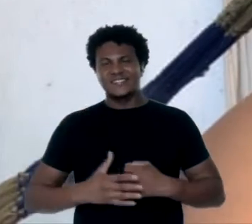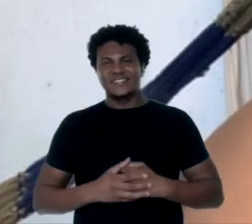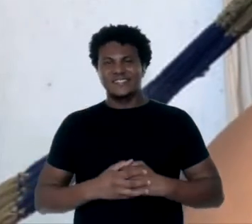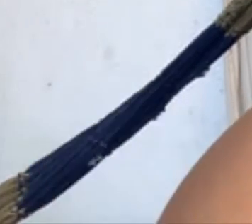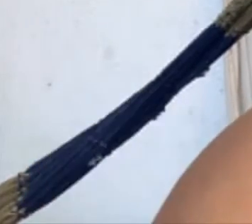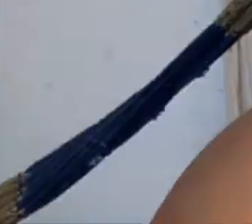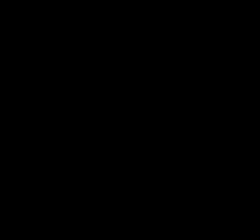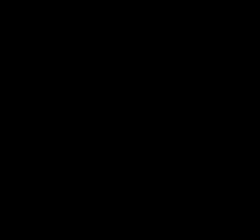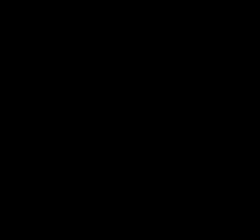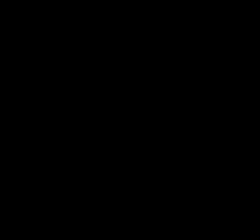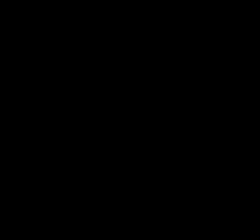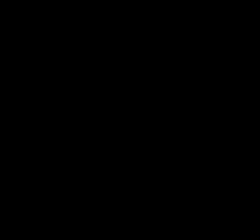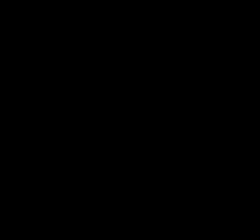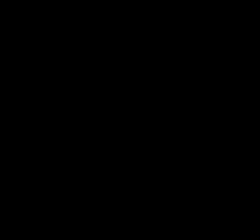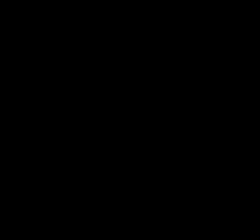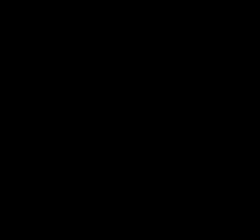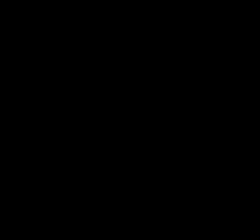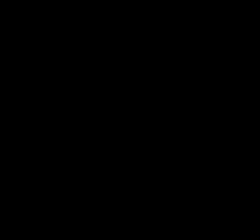Beijo. Obrigada.